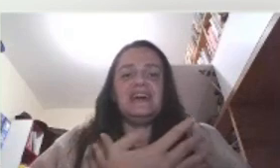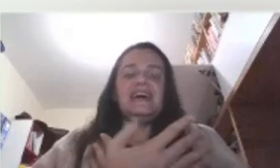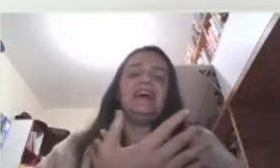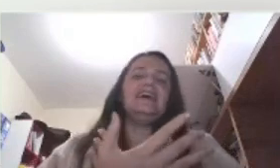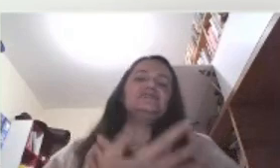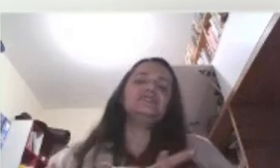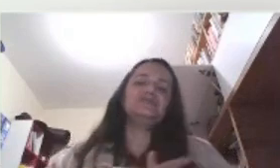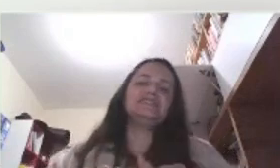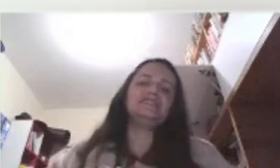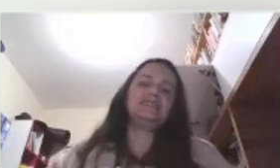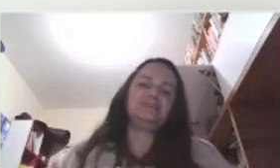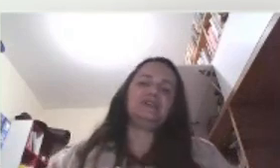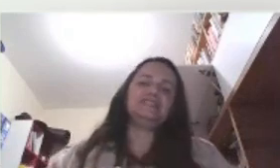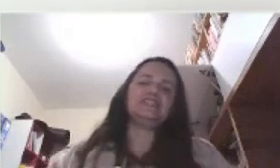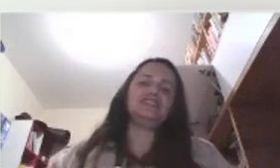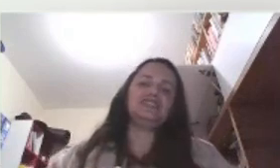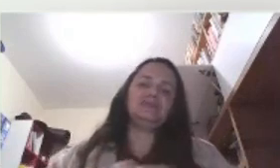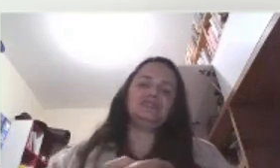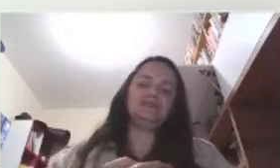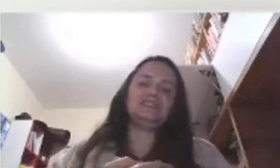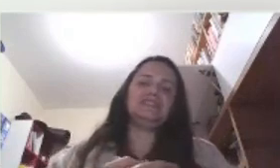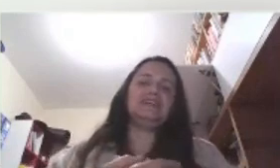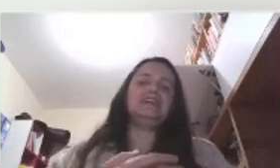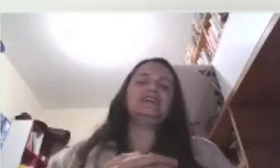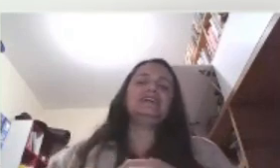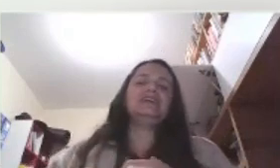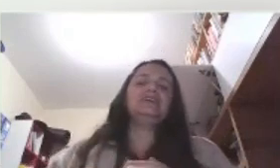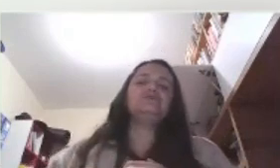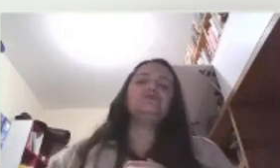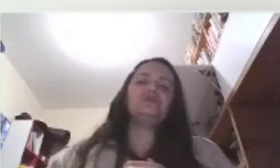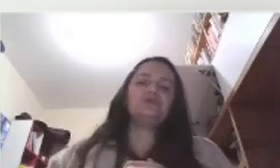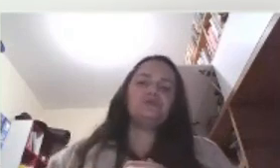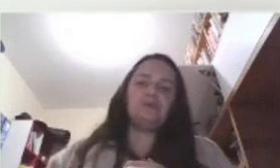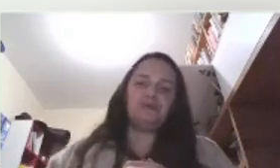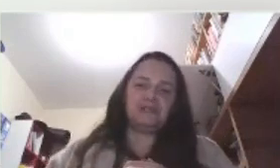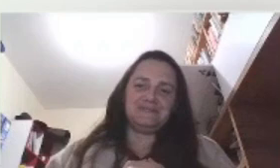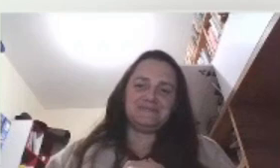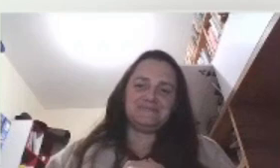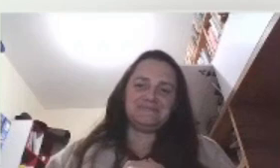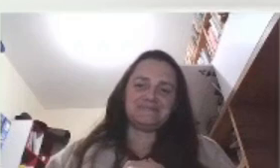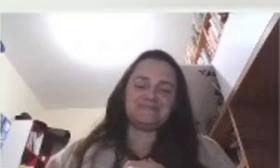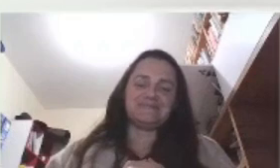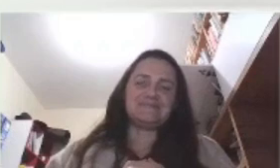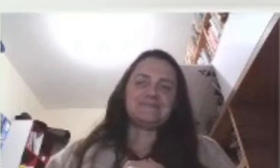proteger? É a ocitocina. Por isso que a gente chama ocitocina do hormônio do amor.